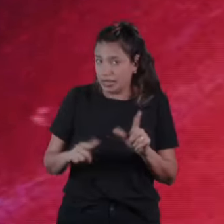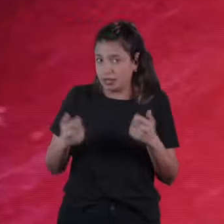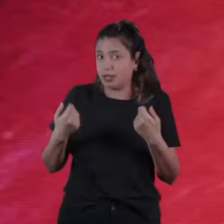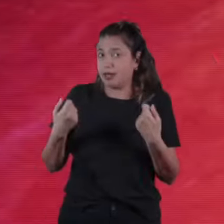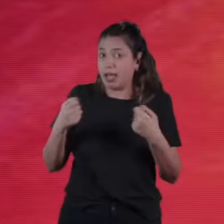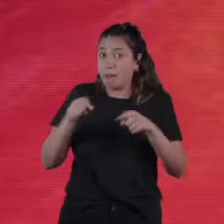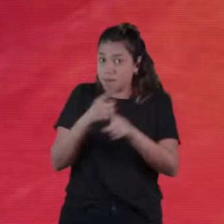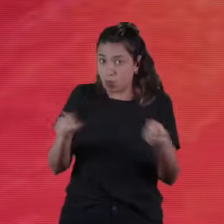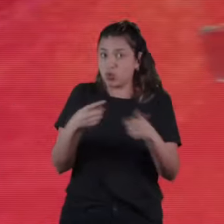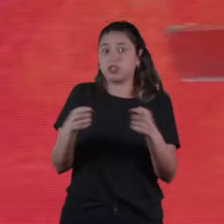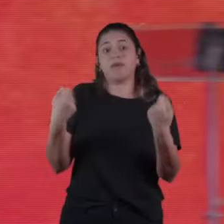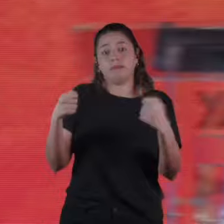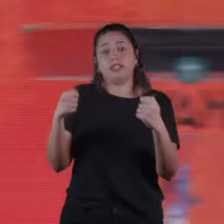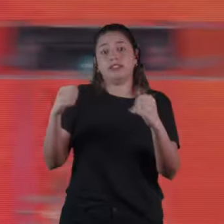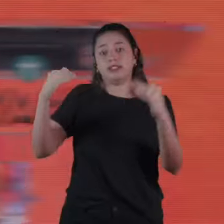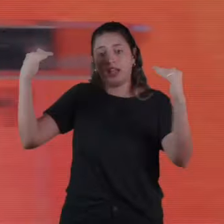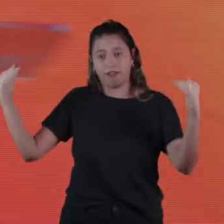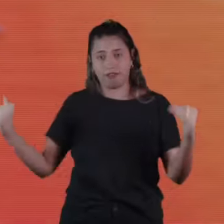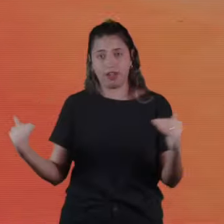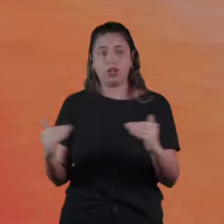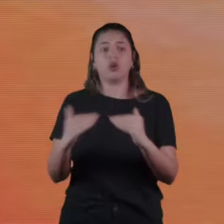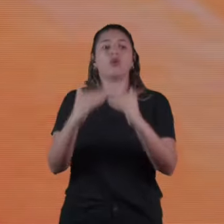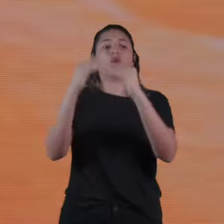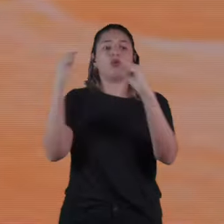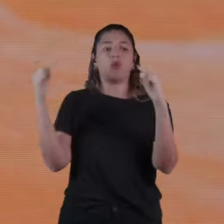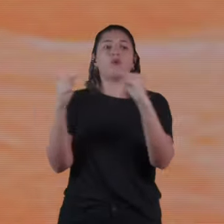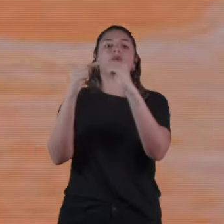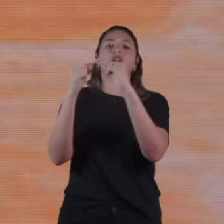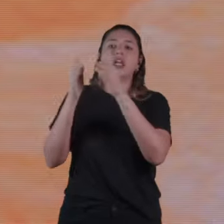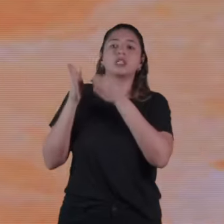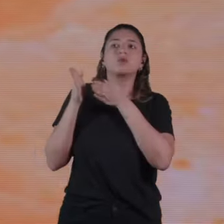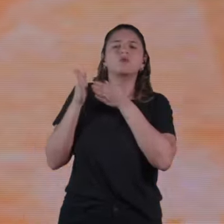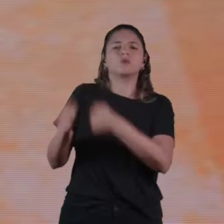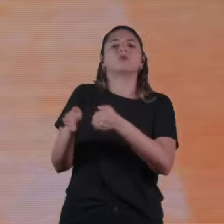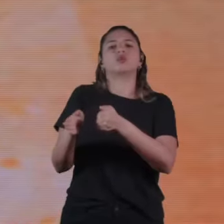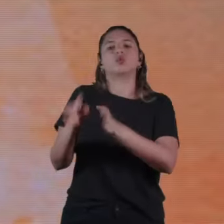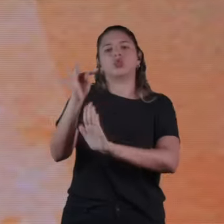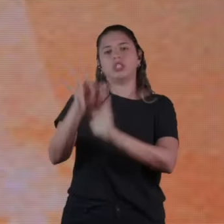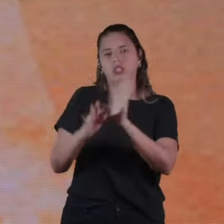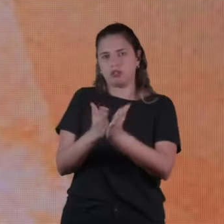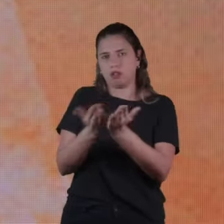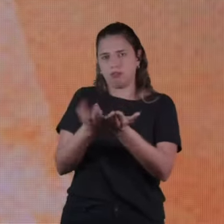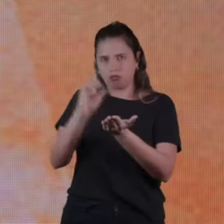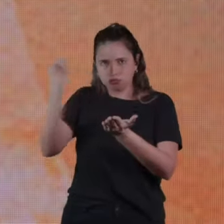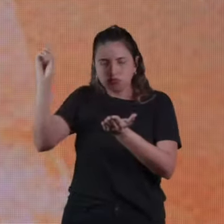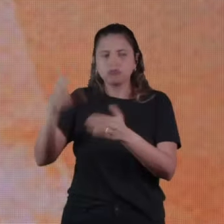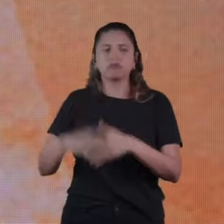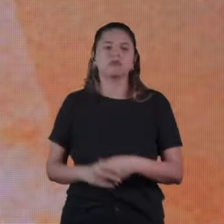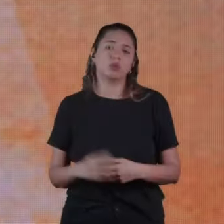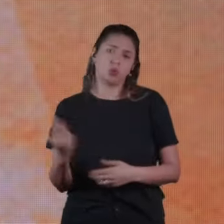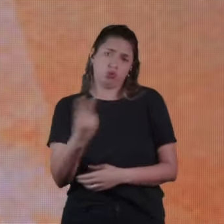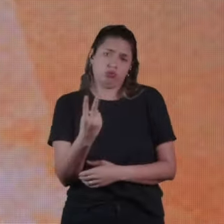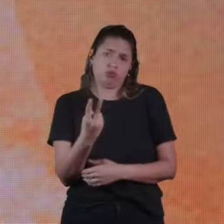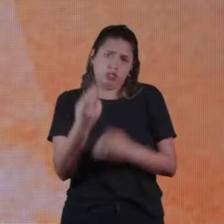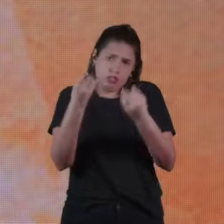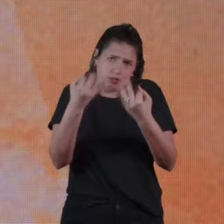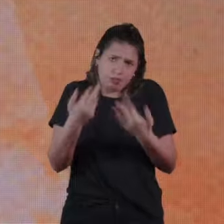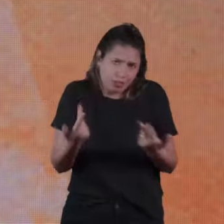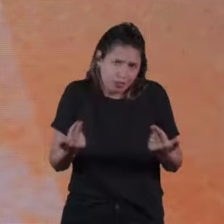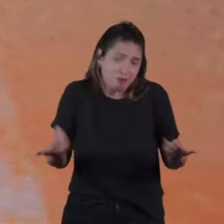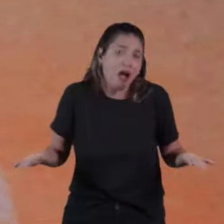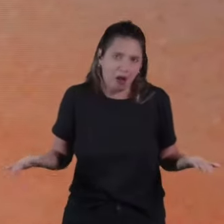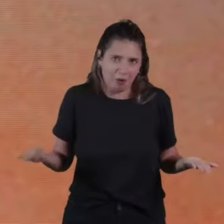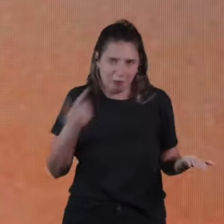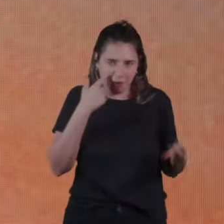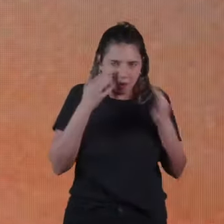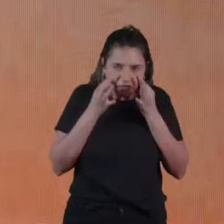deveria concordar com o texto e seguir o que o texto diz, as duas, tanto o texto como a música, estão dizendo a mesma coisa. Presta atenção.